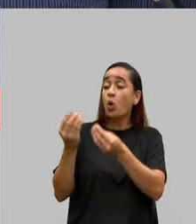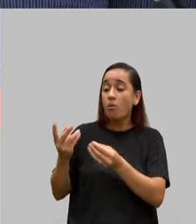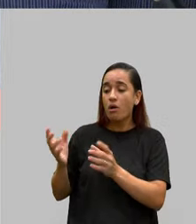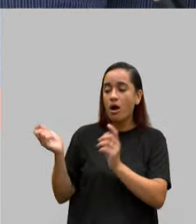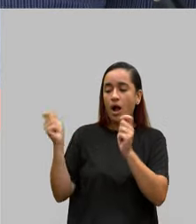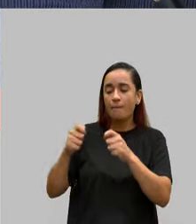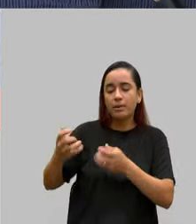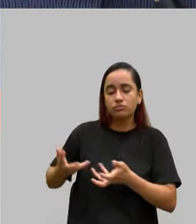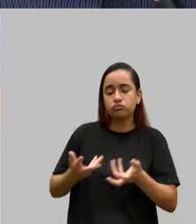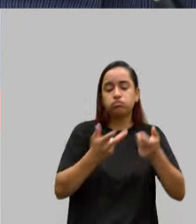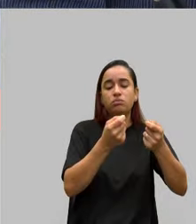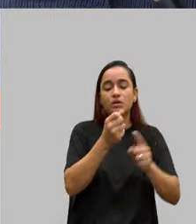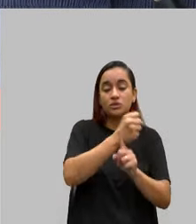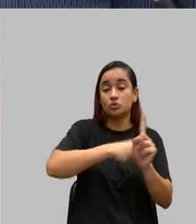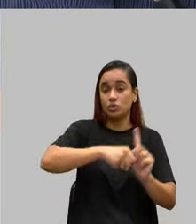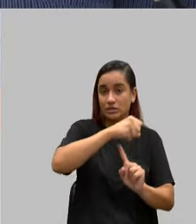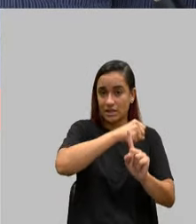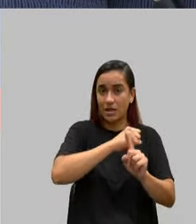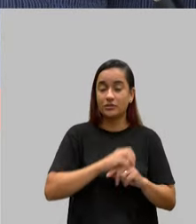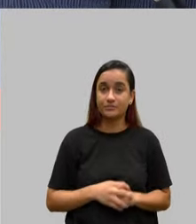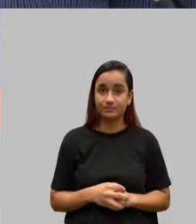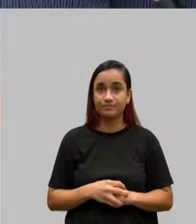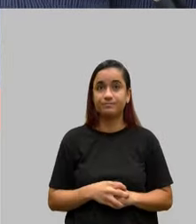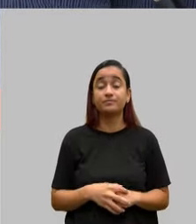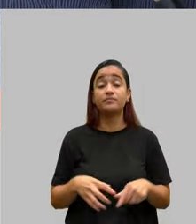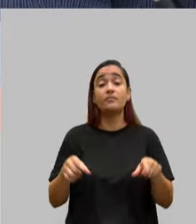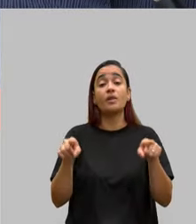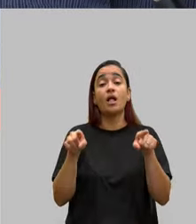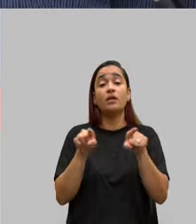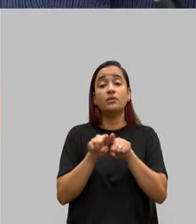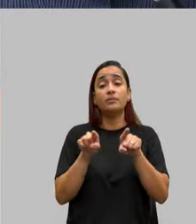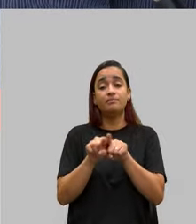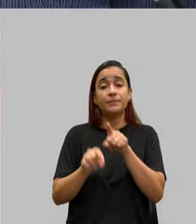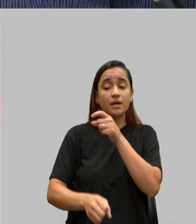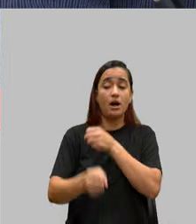também ano passado eh